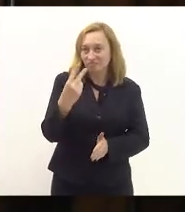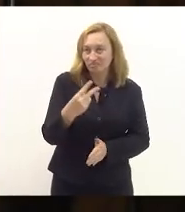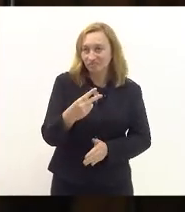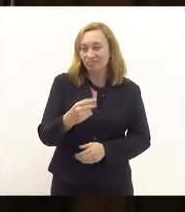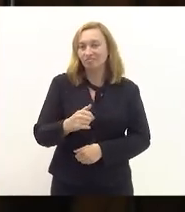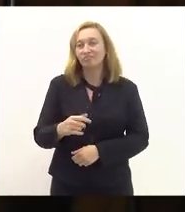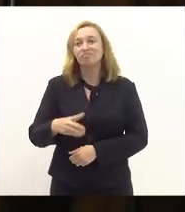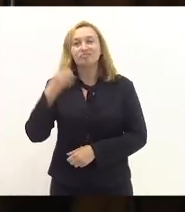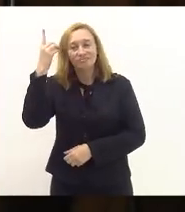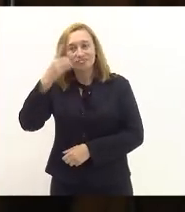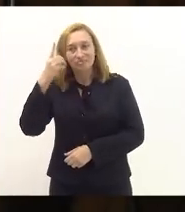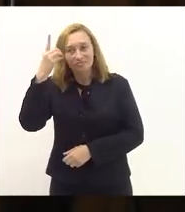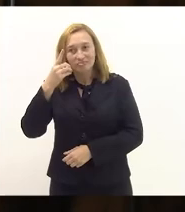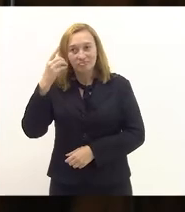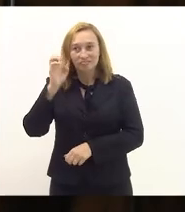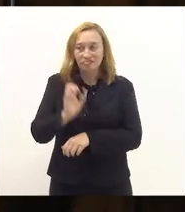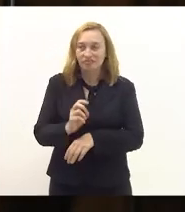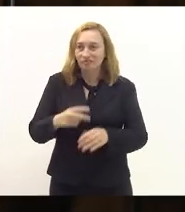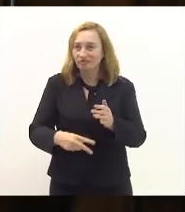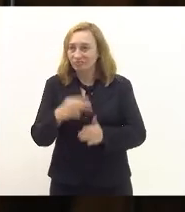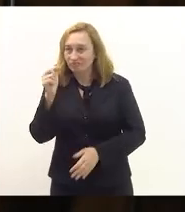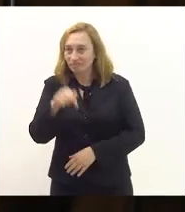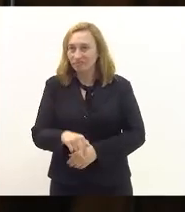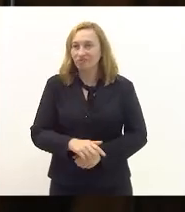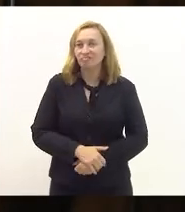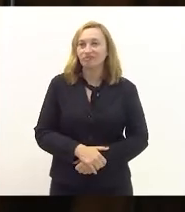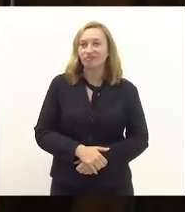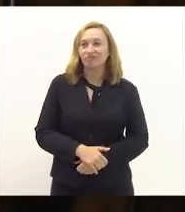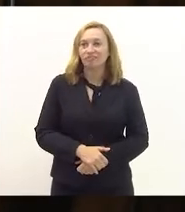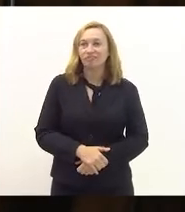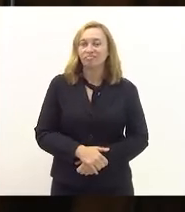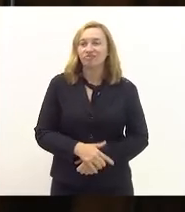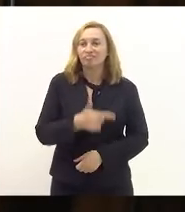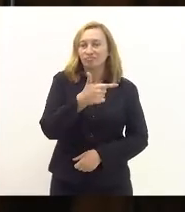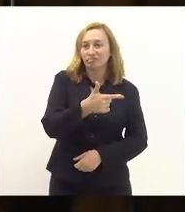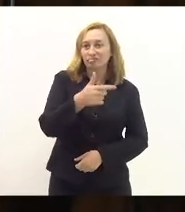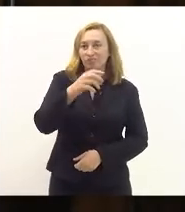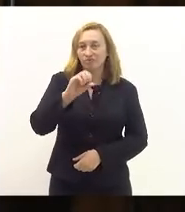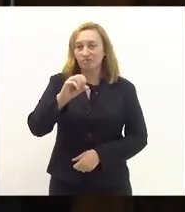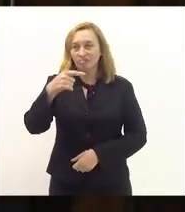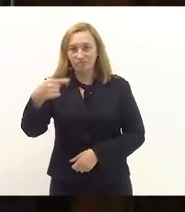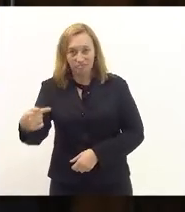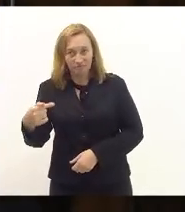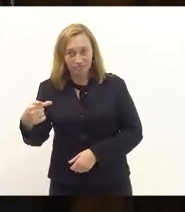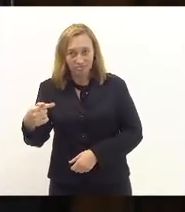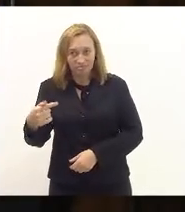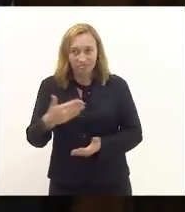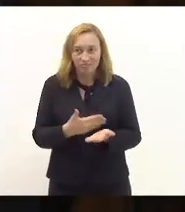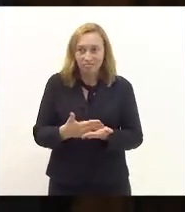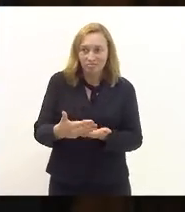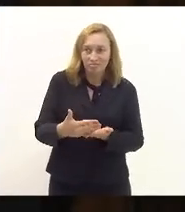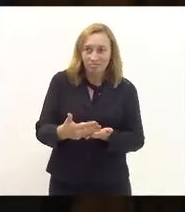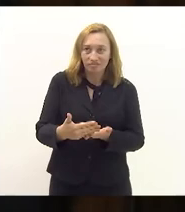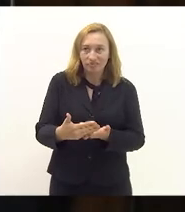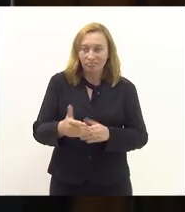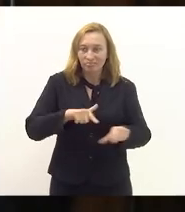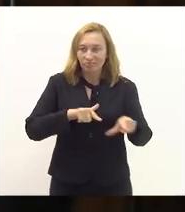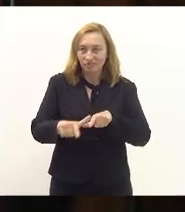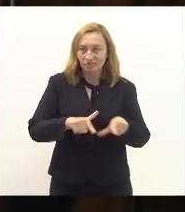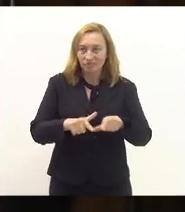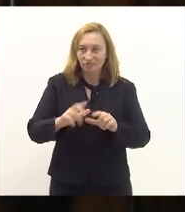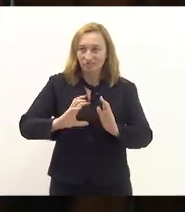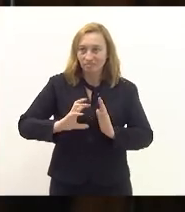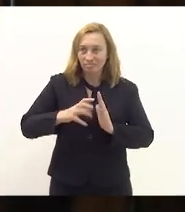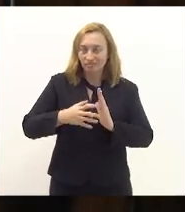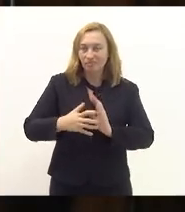como deputado estadual. Aqui, em 2007, iniciei a minha atuação no